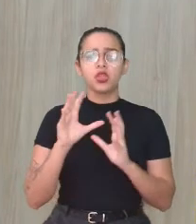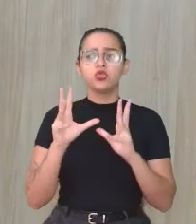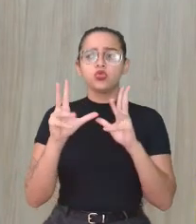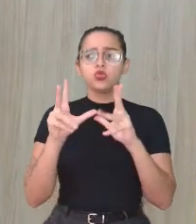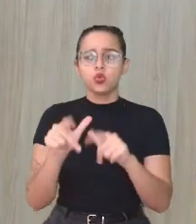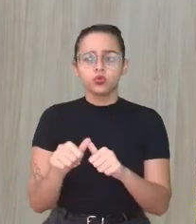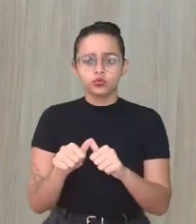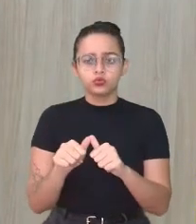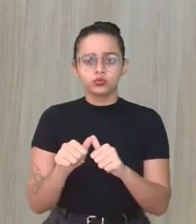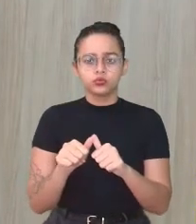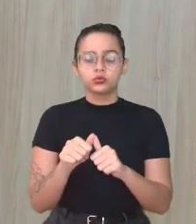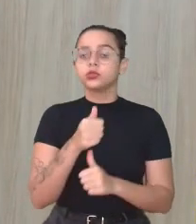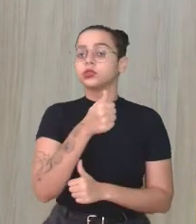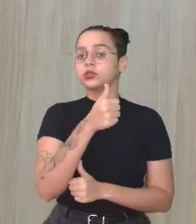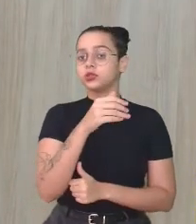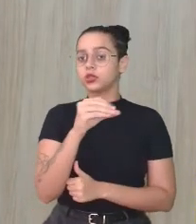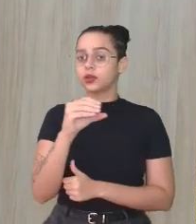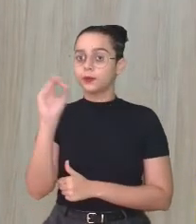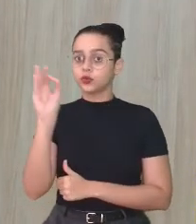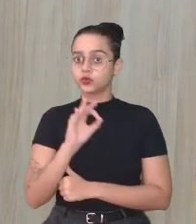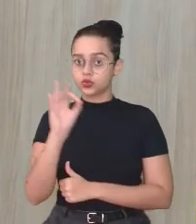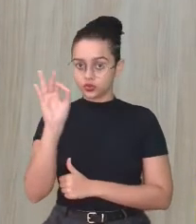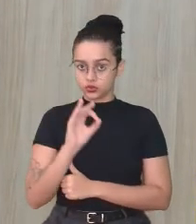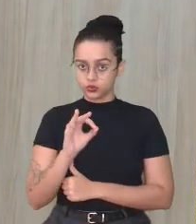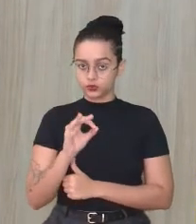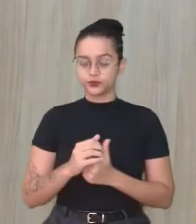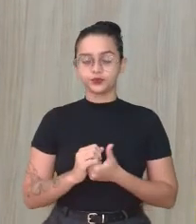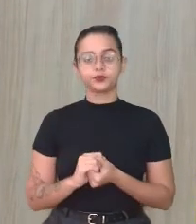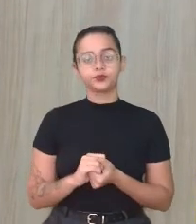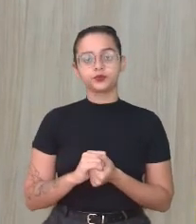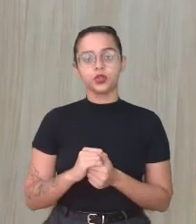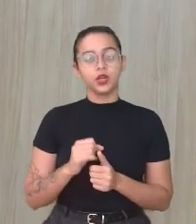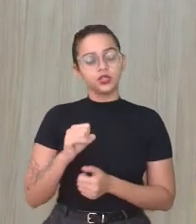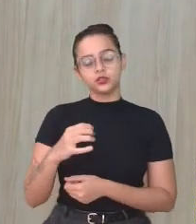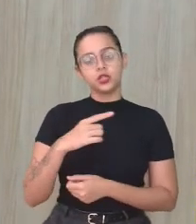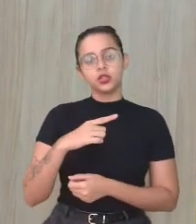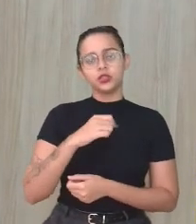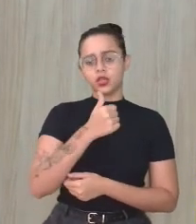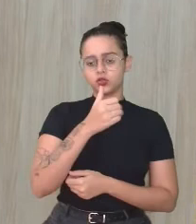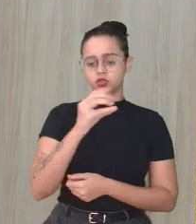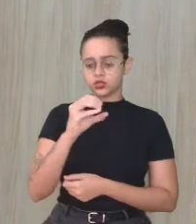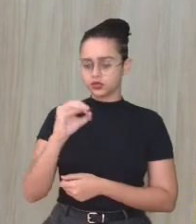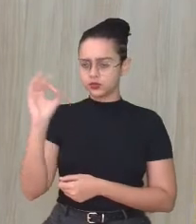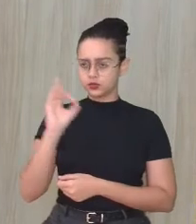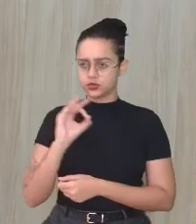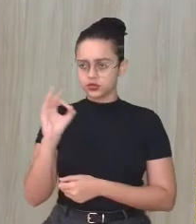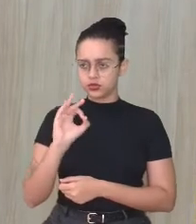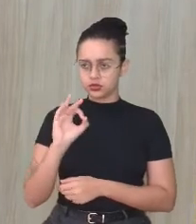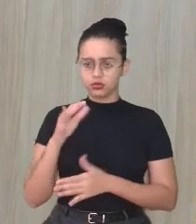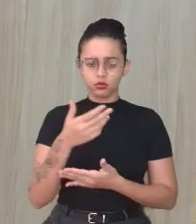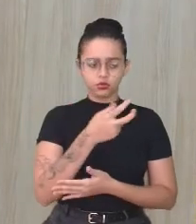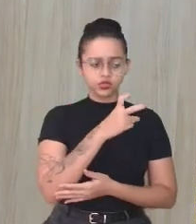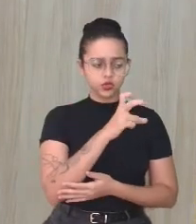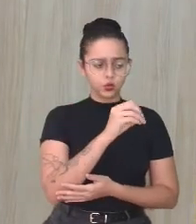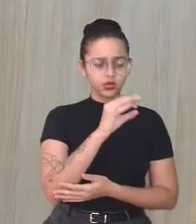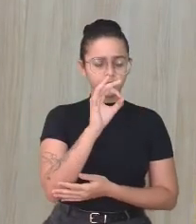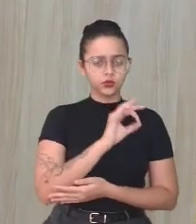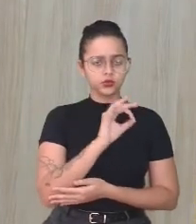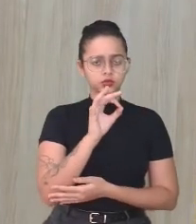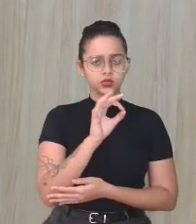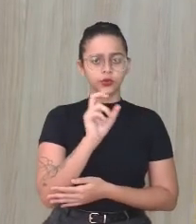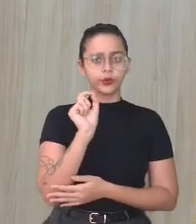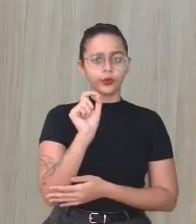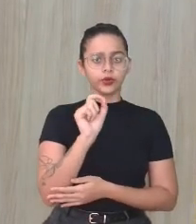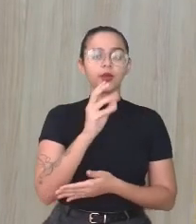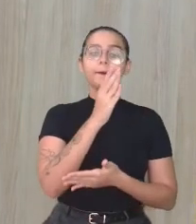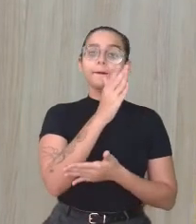O todo aparece aqui como 100%. Se eu tenho o todo que é 100%, 50% é o quê?